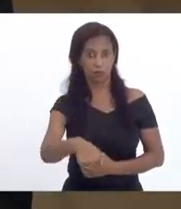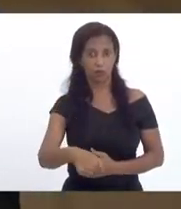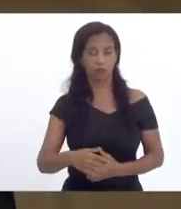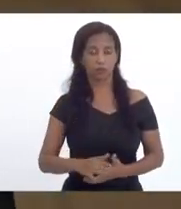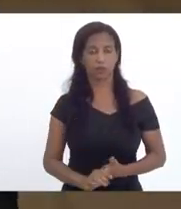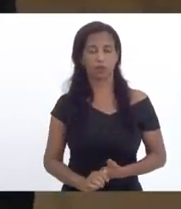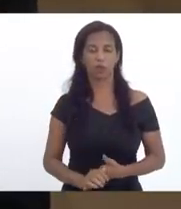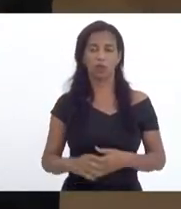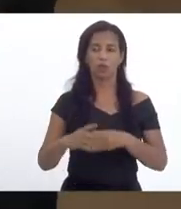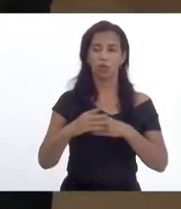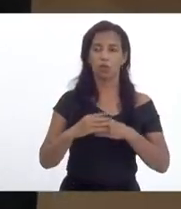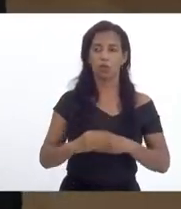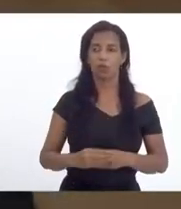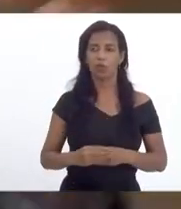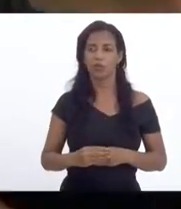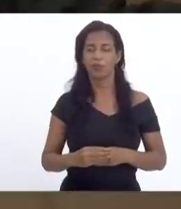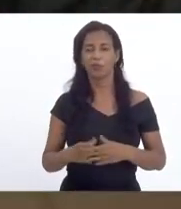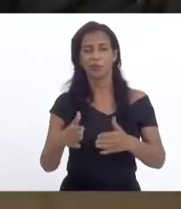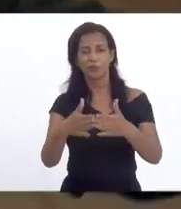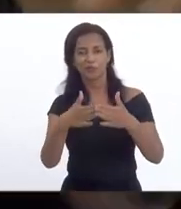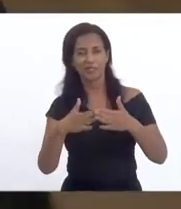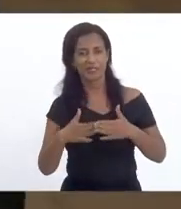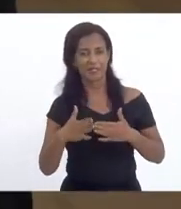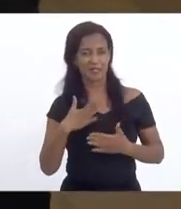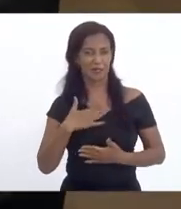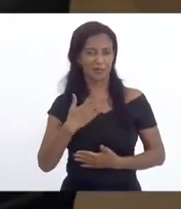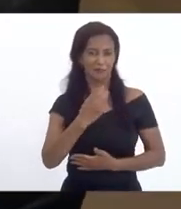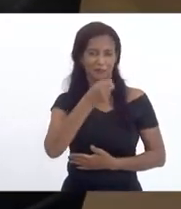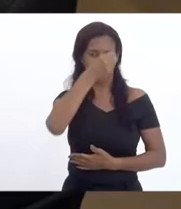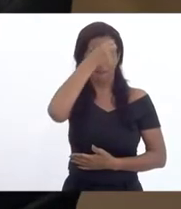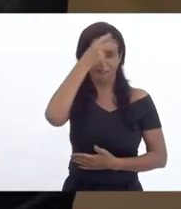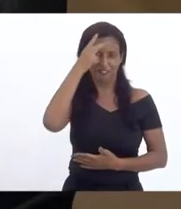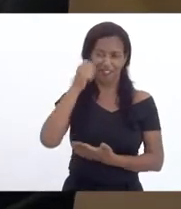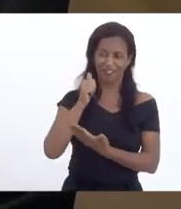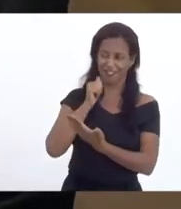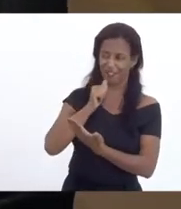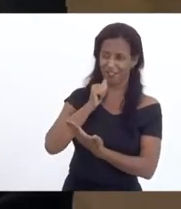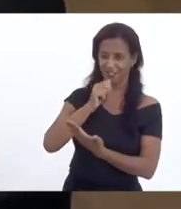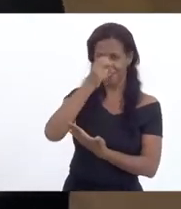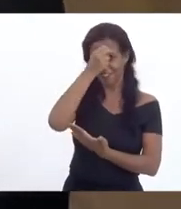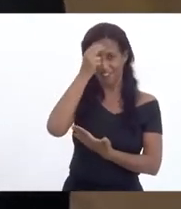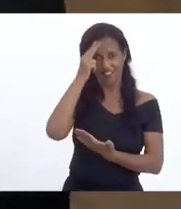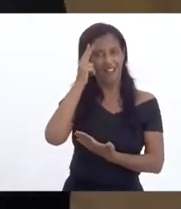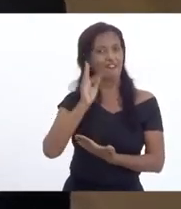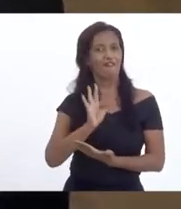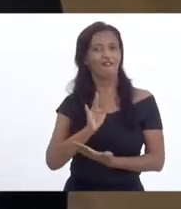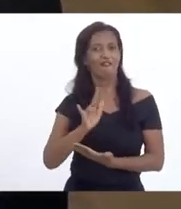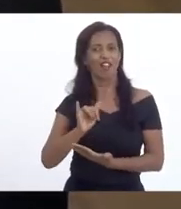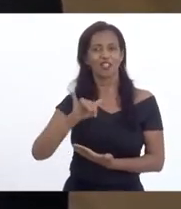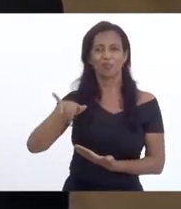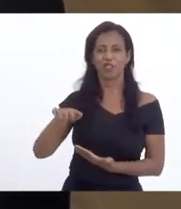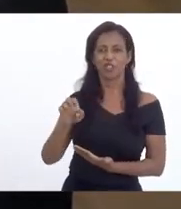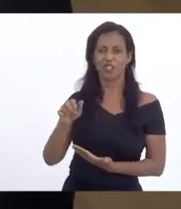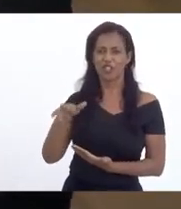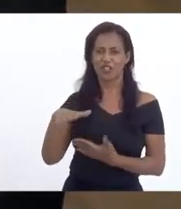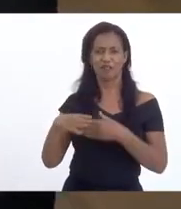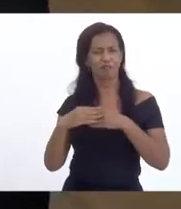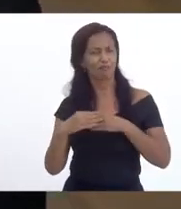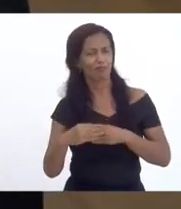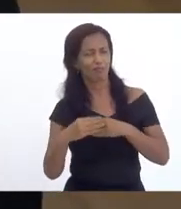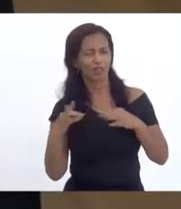cumprimentar, pedir licença ao meu prefeito, cumprimentar as prefeitas Fátima e Jeane,